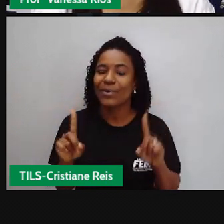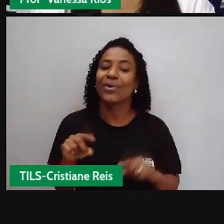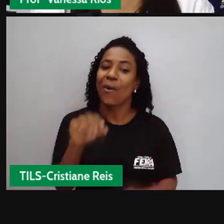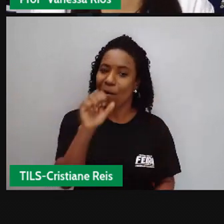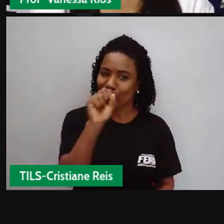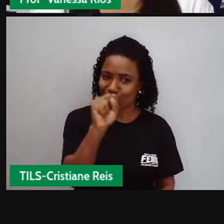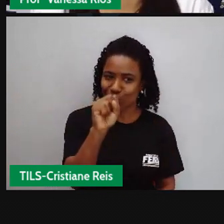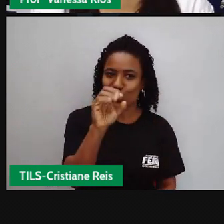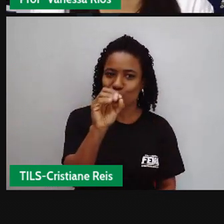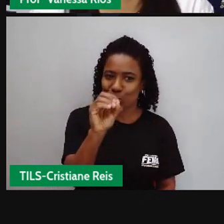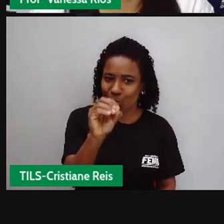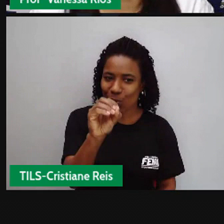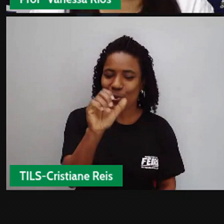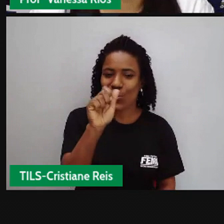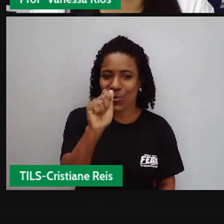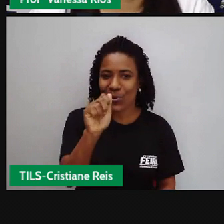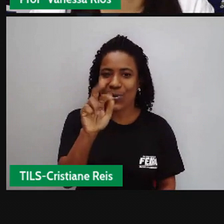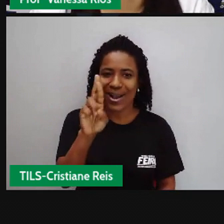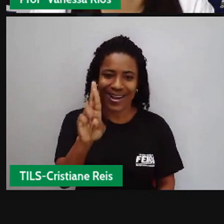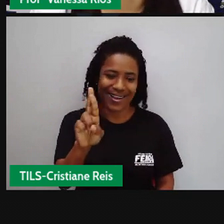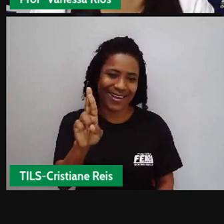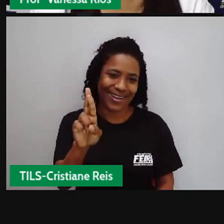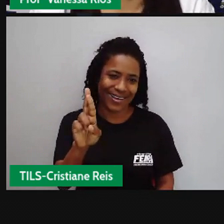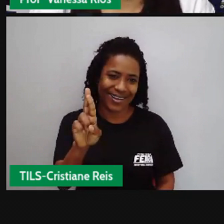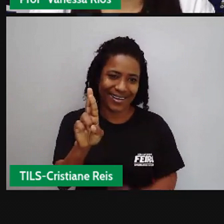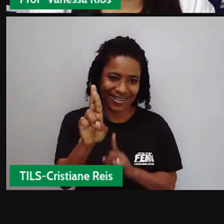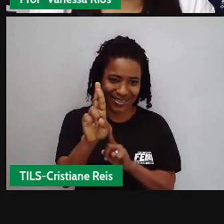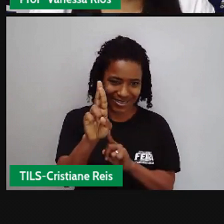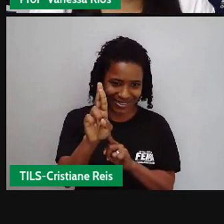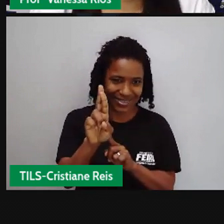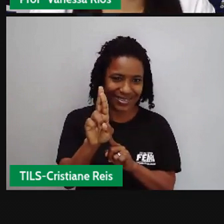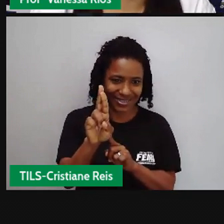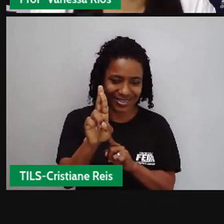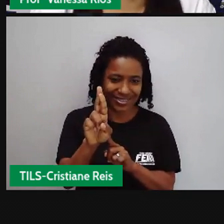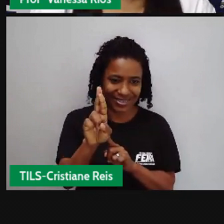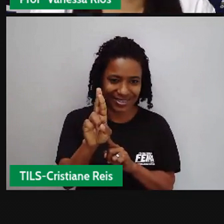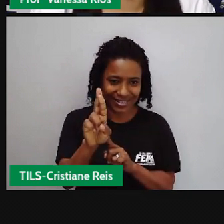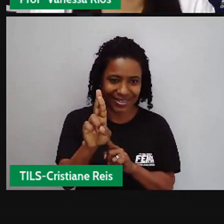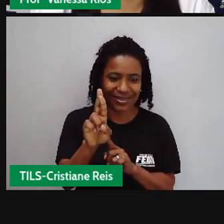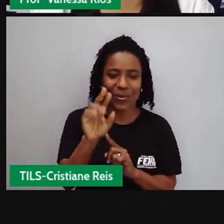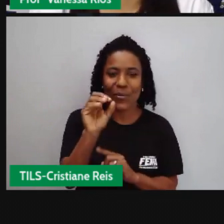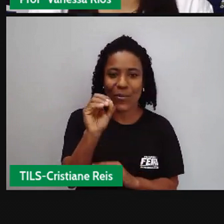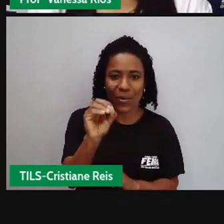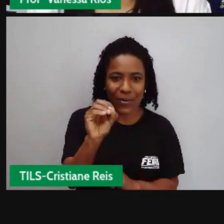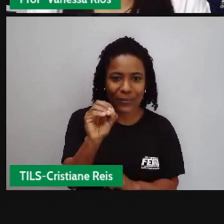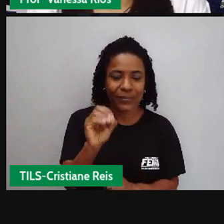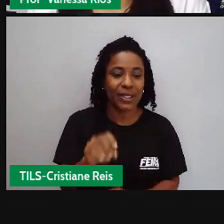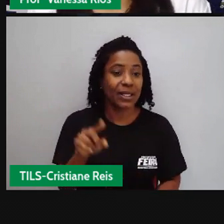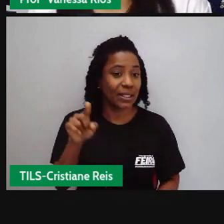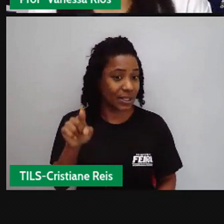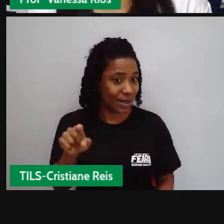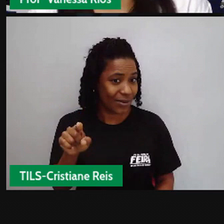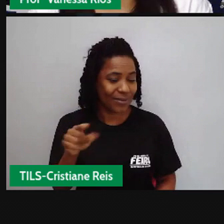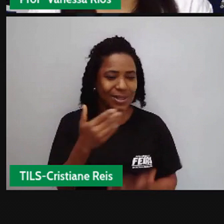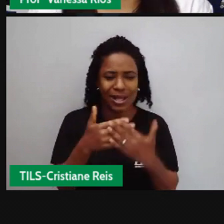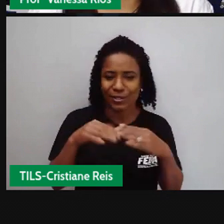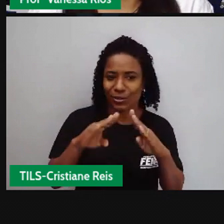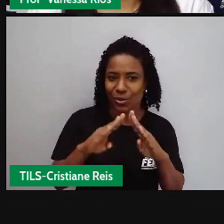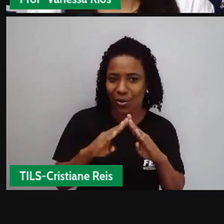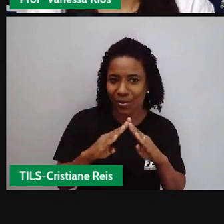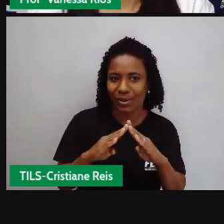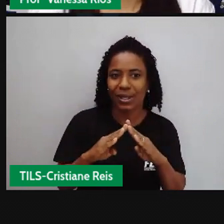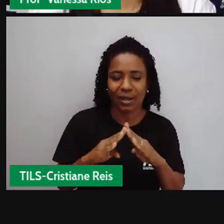um verbo, a Pro já colocou aqui ele conjugado, né? Então ficou. A campainha do colégio já soou. É hora do